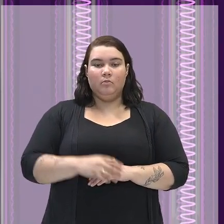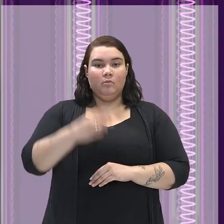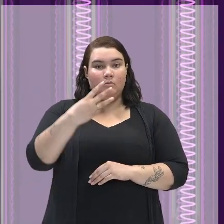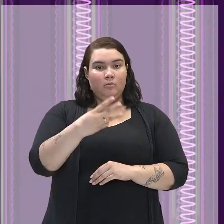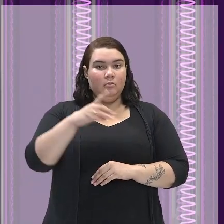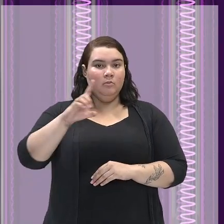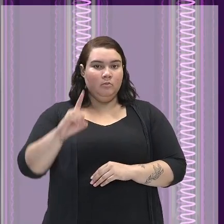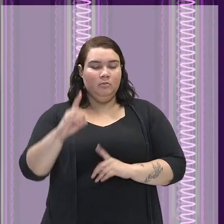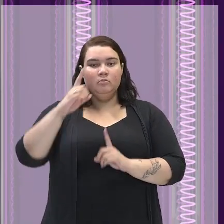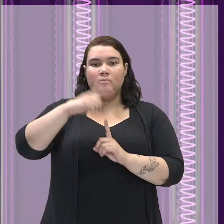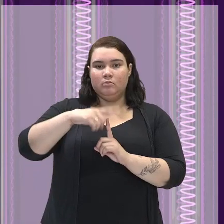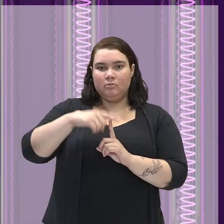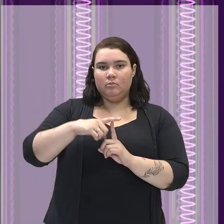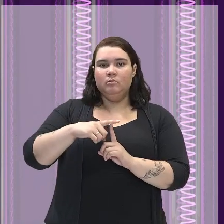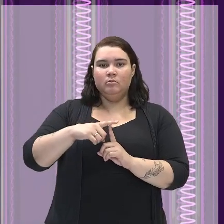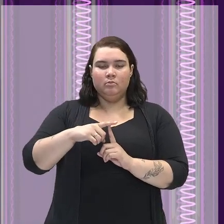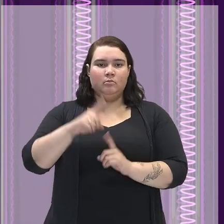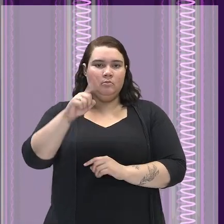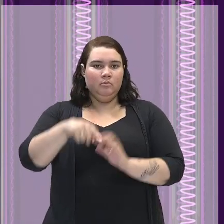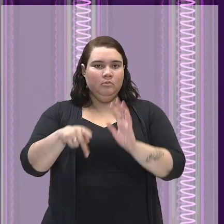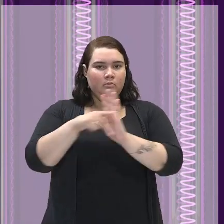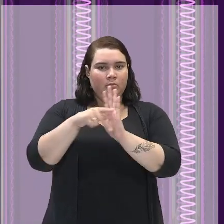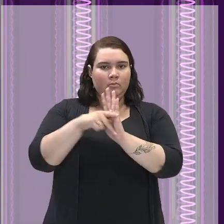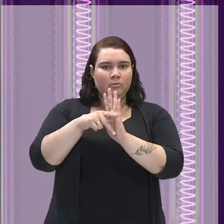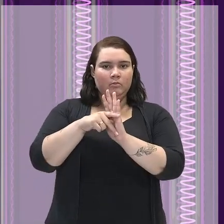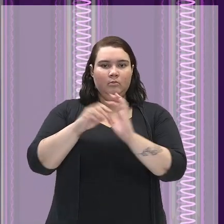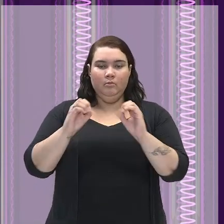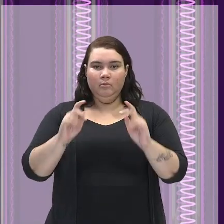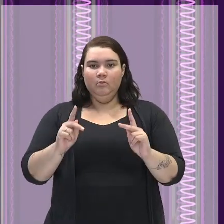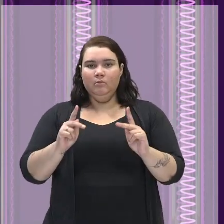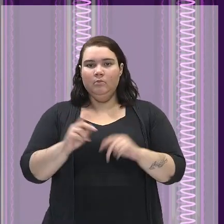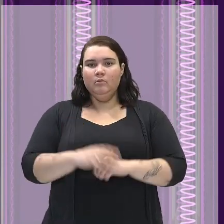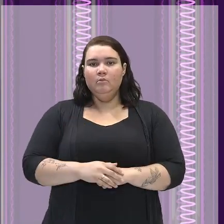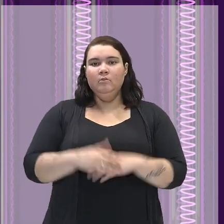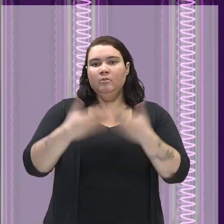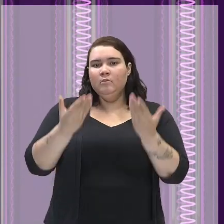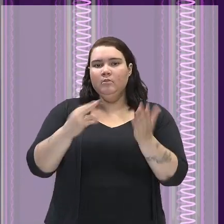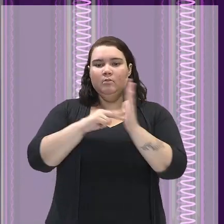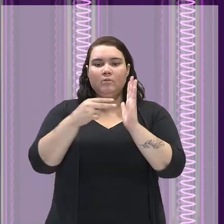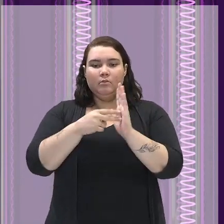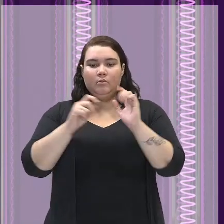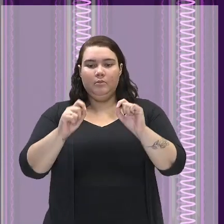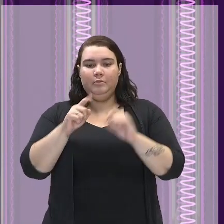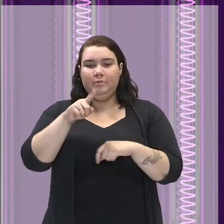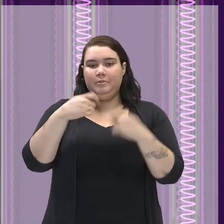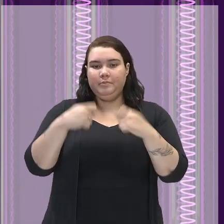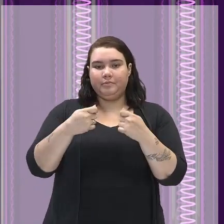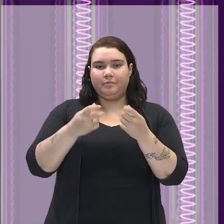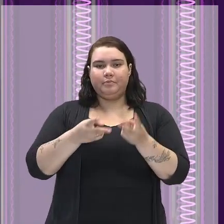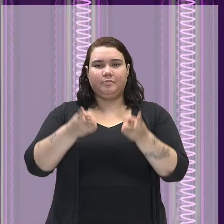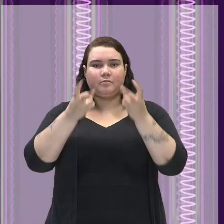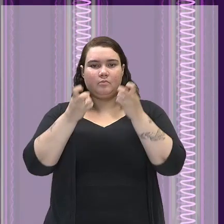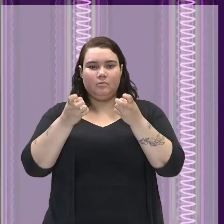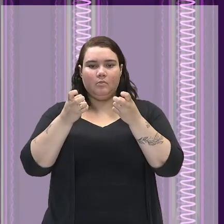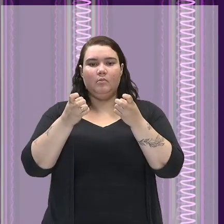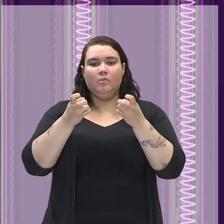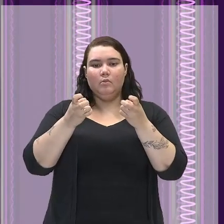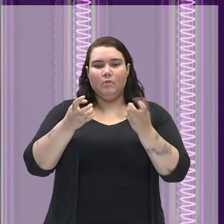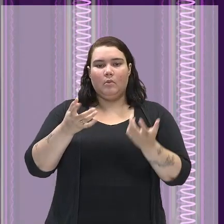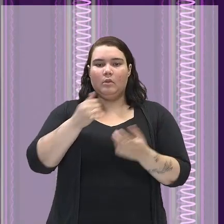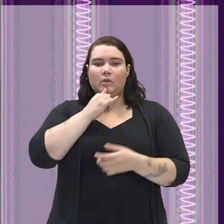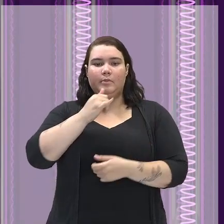3D ou no espaço tridimensional. Ou seja, você precisa visualizar mais